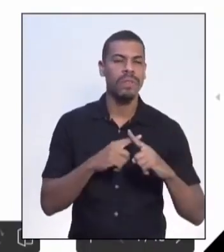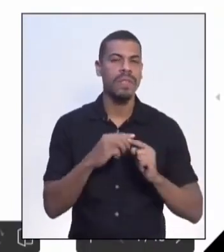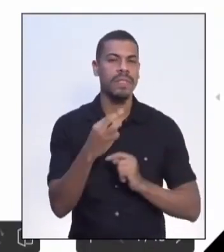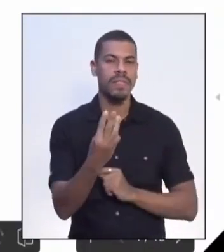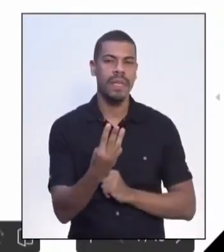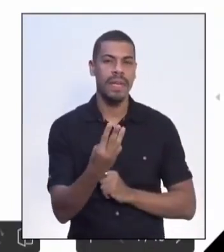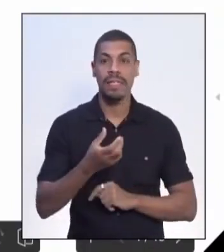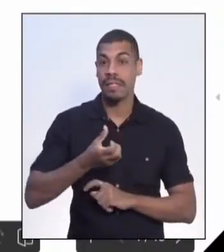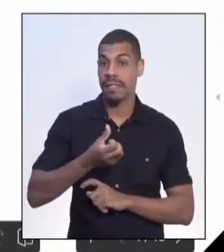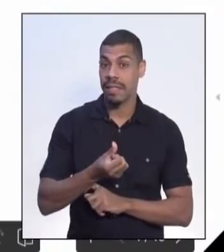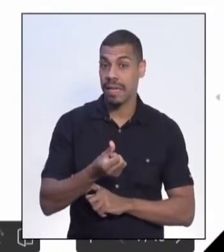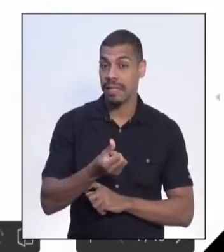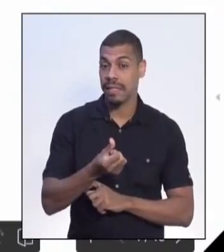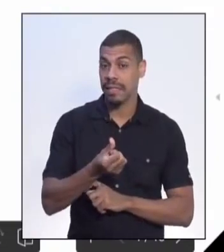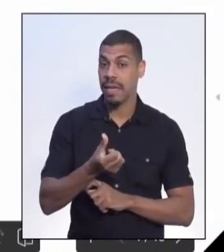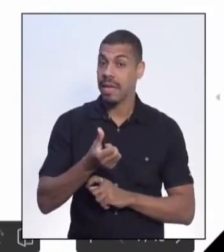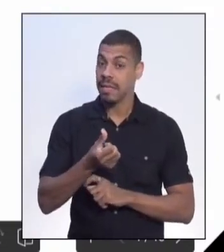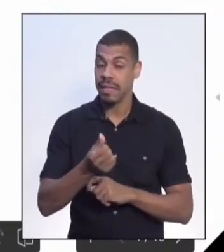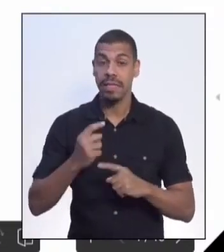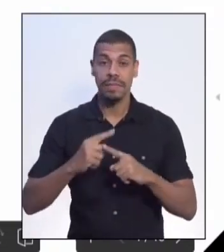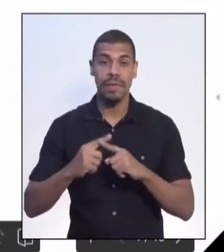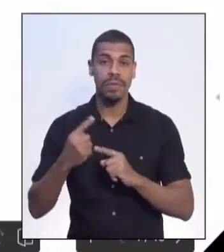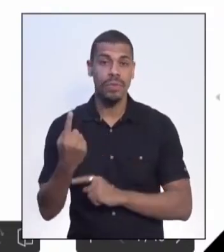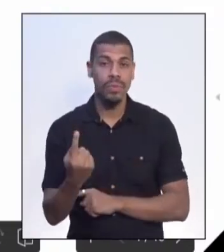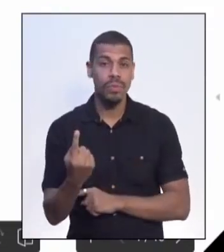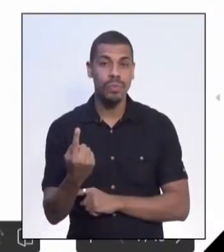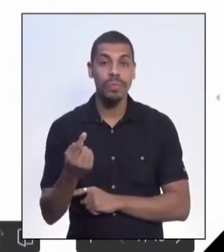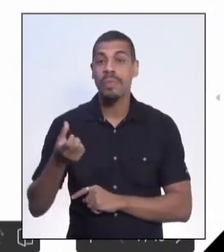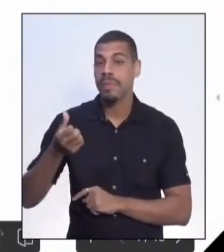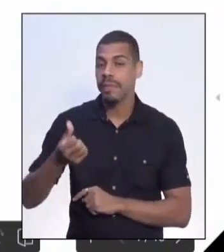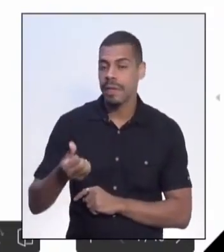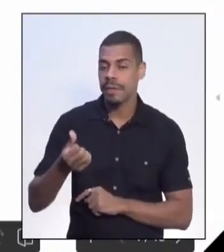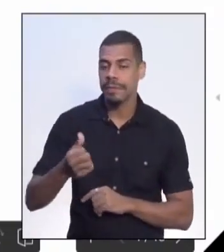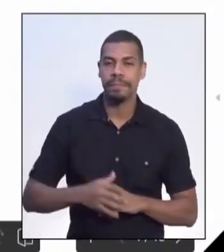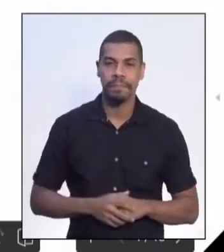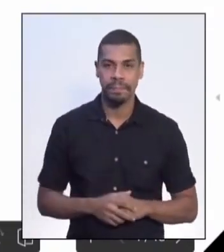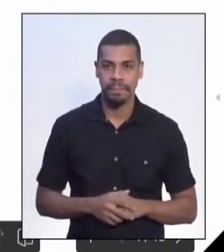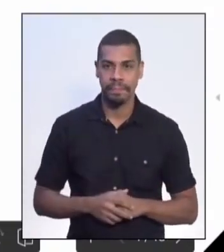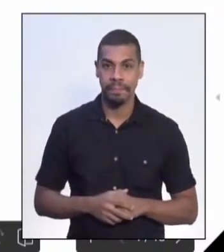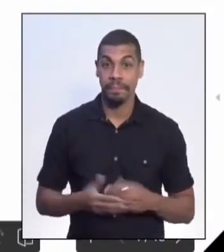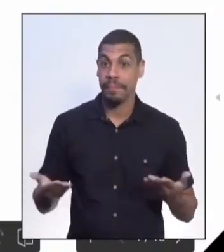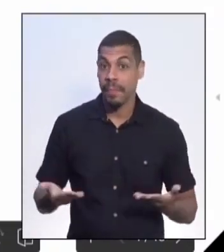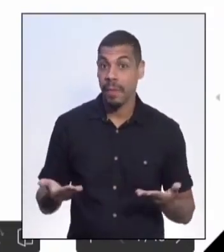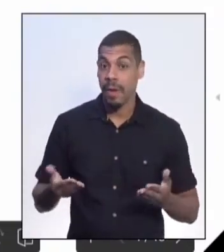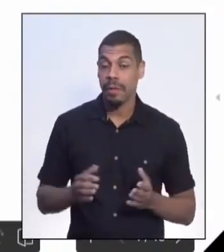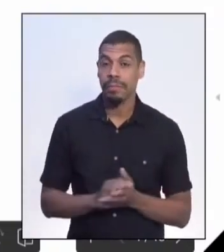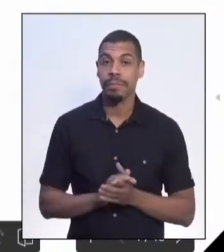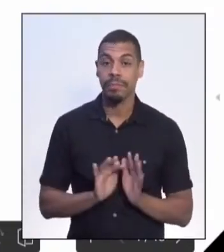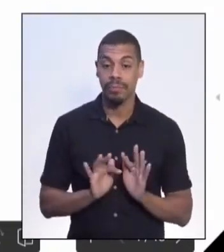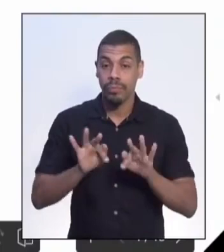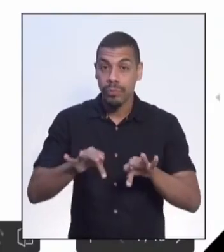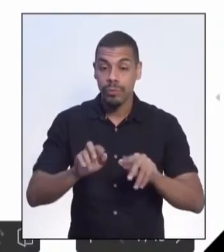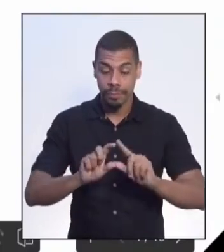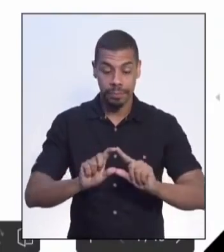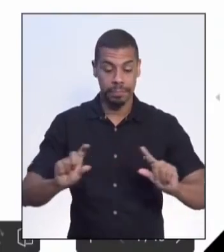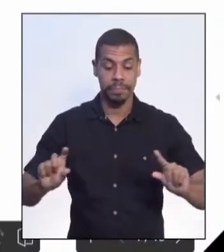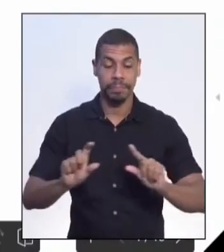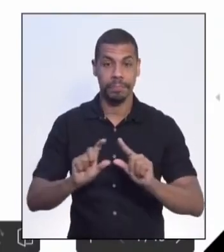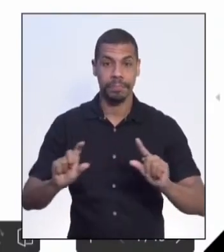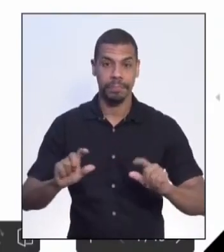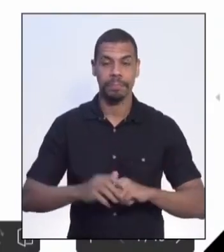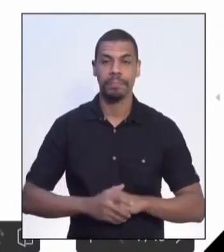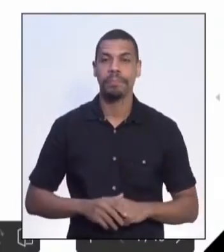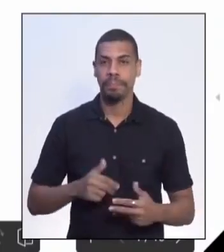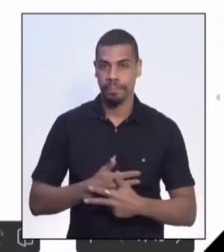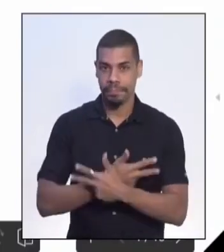3, 6. 6 vezes 1, 6. Ótimo. Agora eu vou escrever aqui a forma da